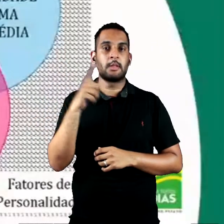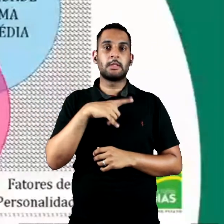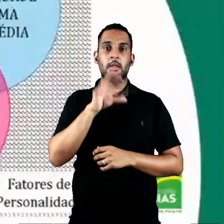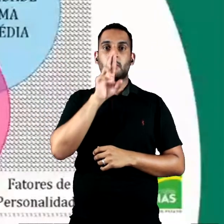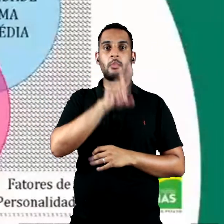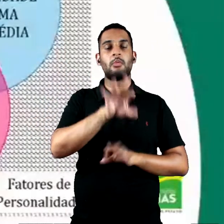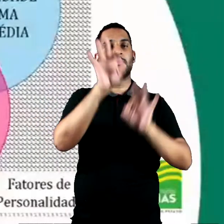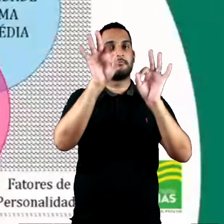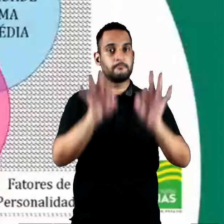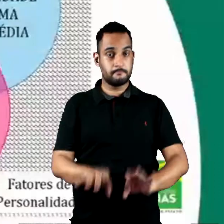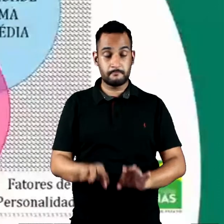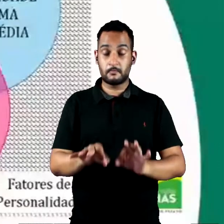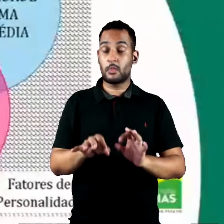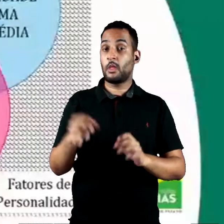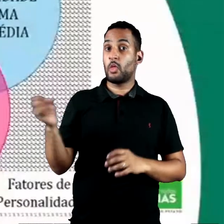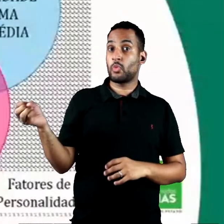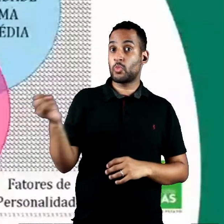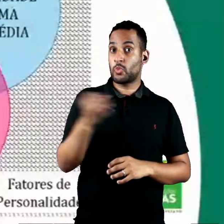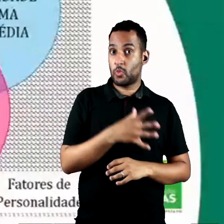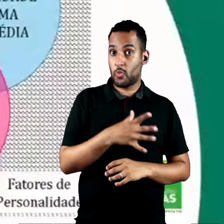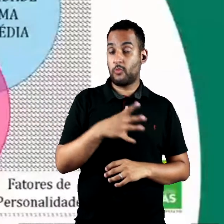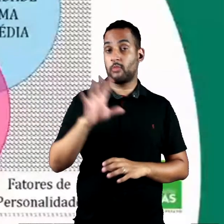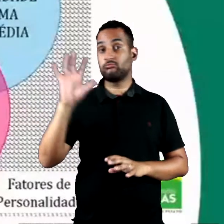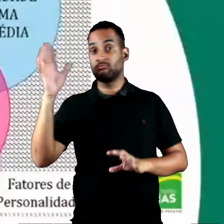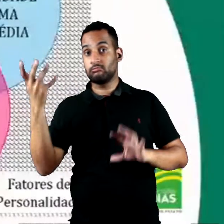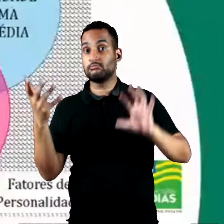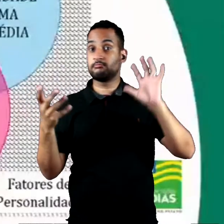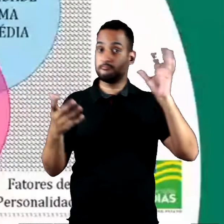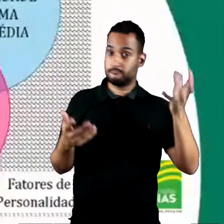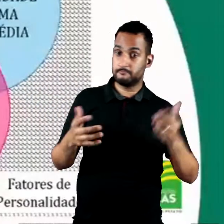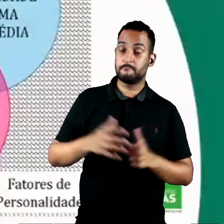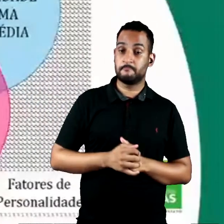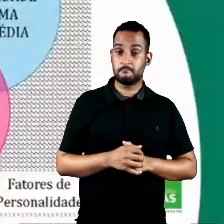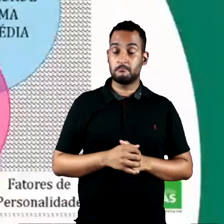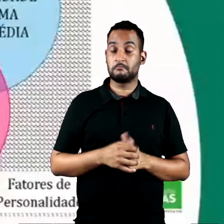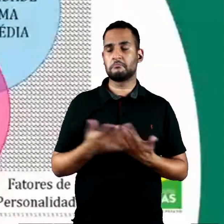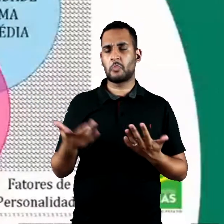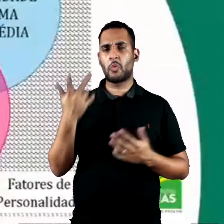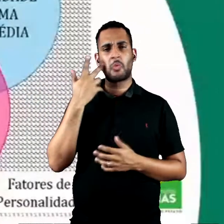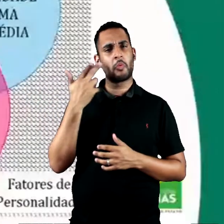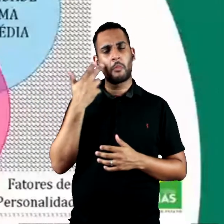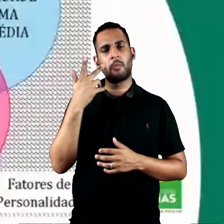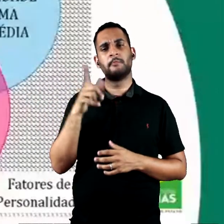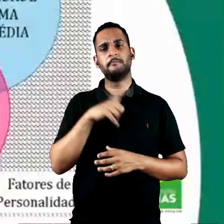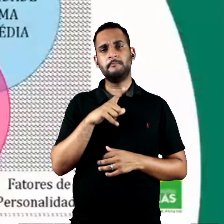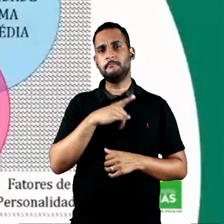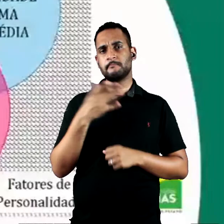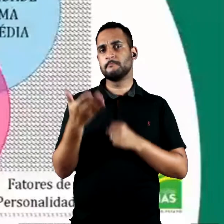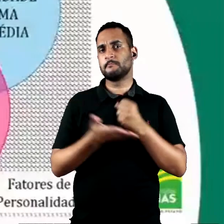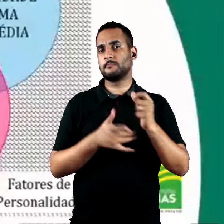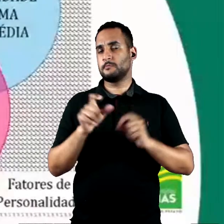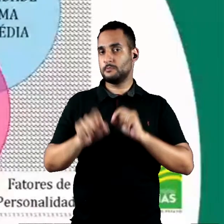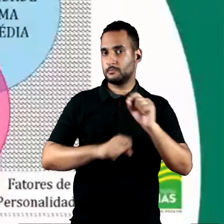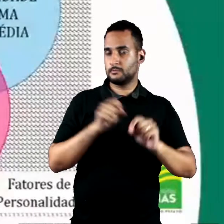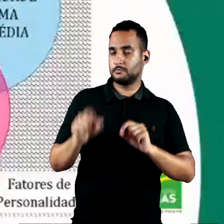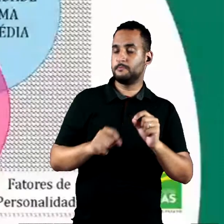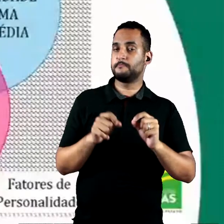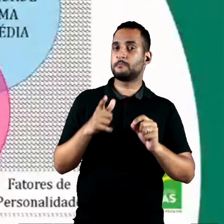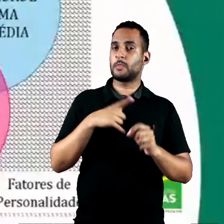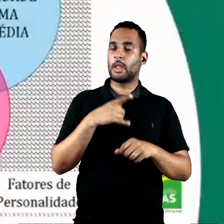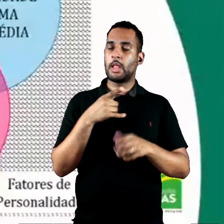respostas apropriadas a novas situações. Em geral, são medidas em testes de aptidão